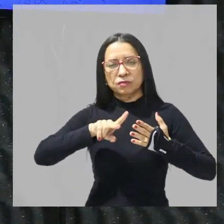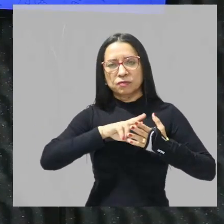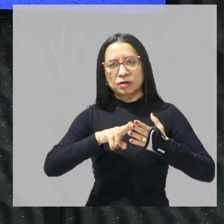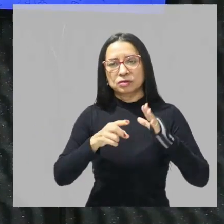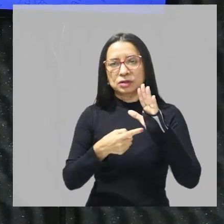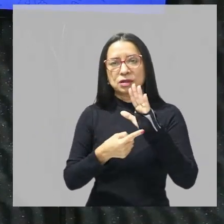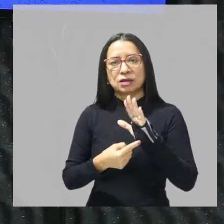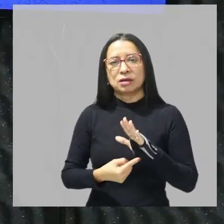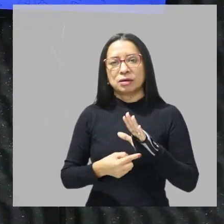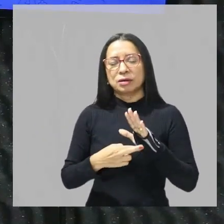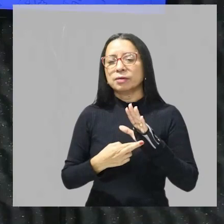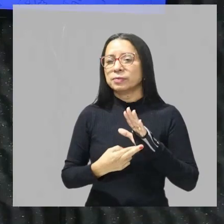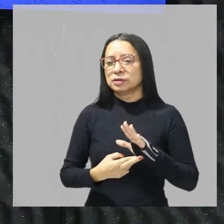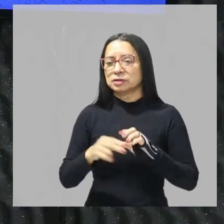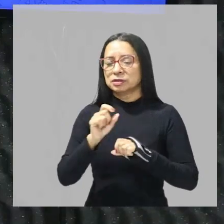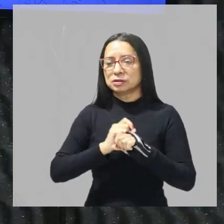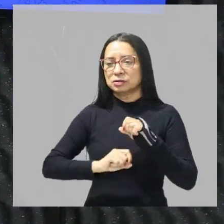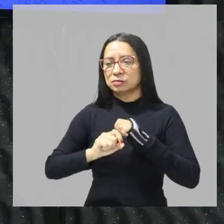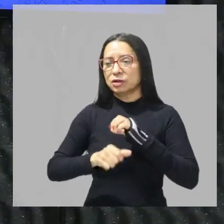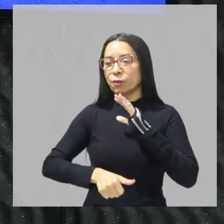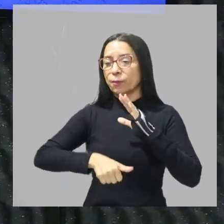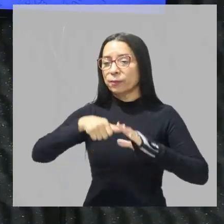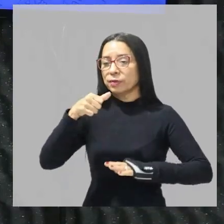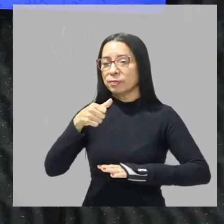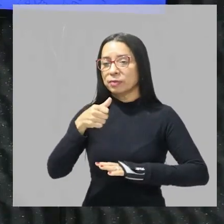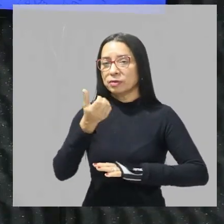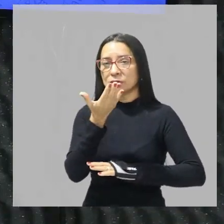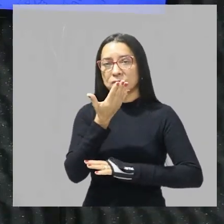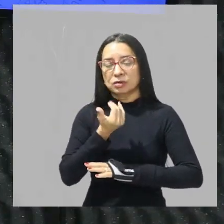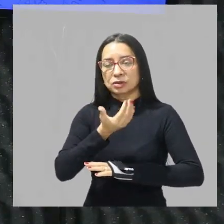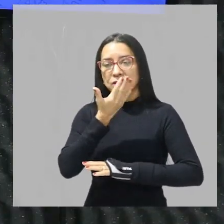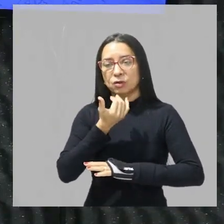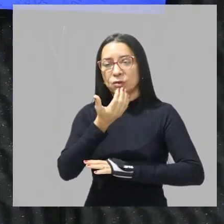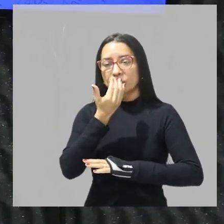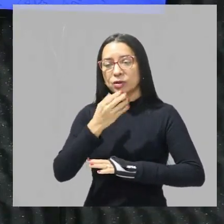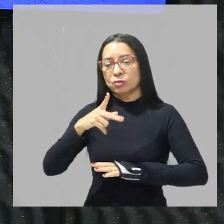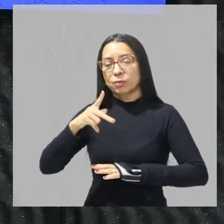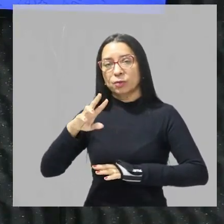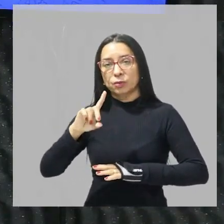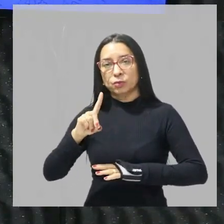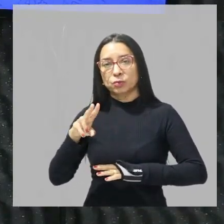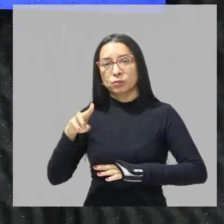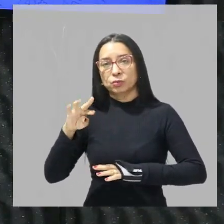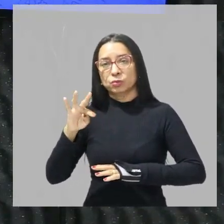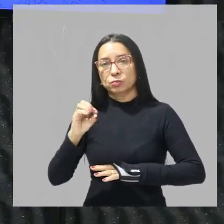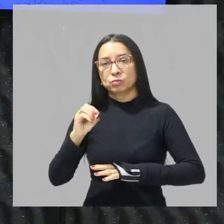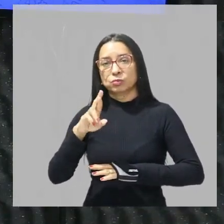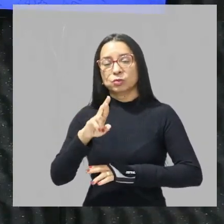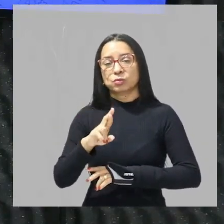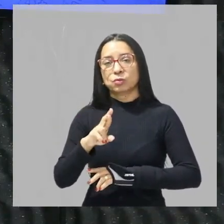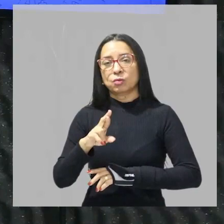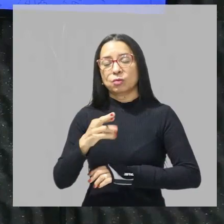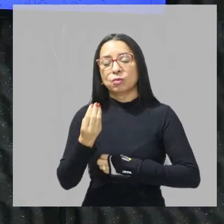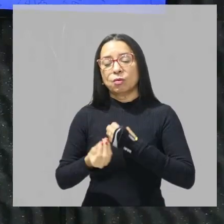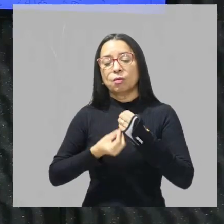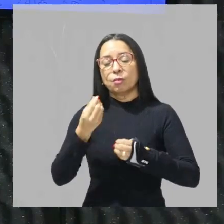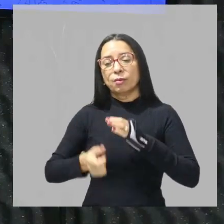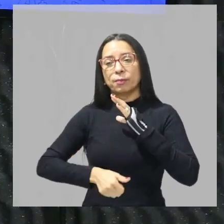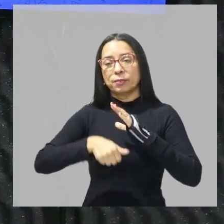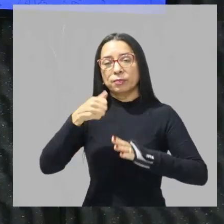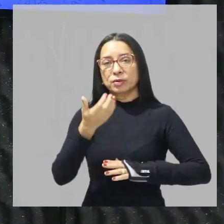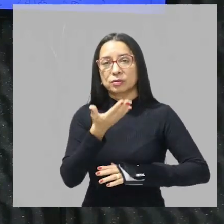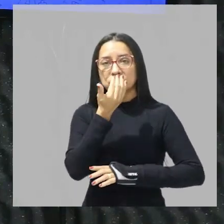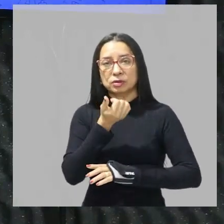herbívoro. Ele é o primeiro indivíduo que está se alimentando do produtor. Como ele é o primeiro que se alimenta do